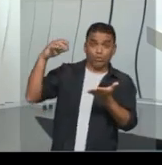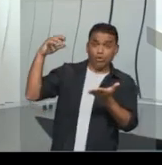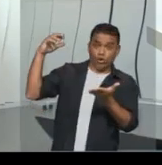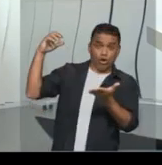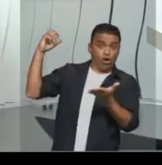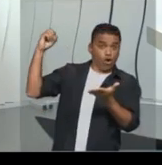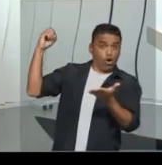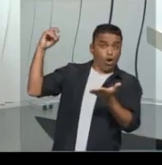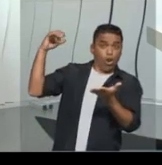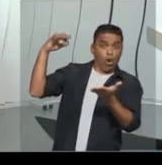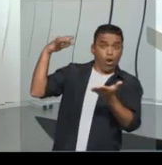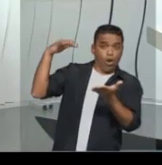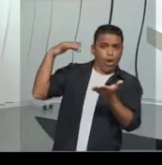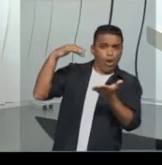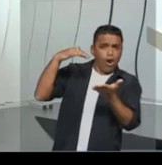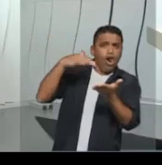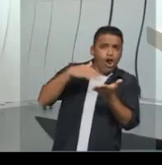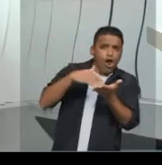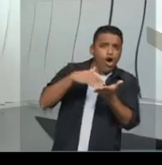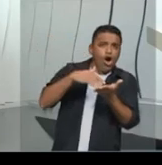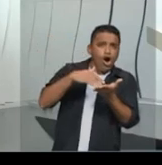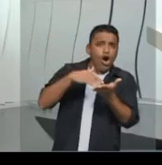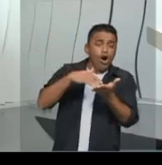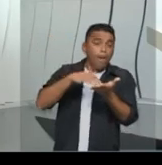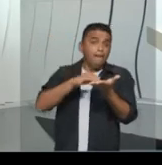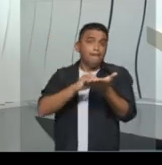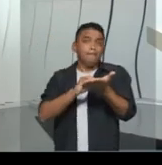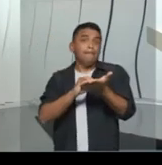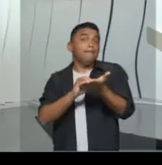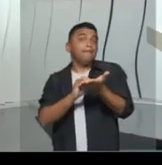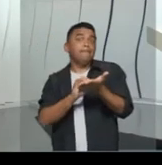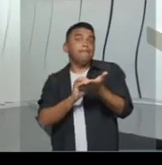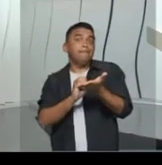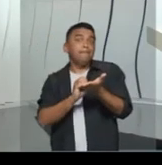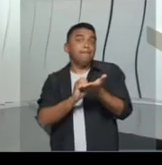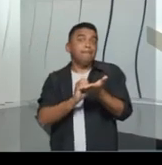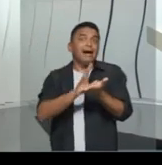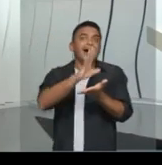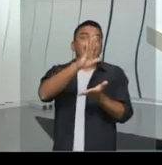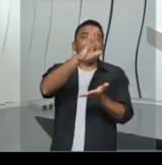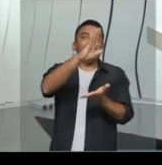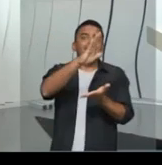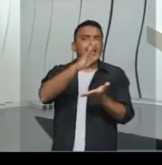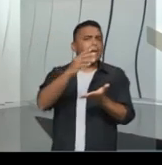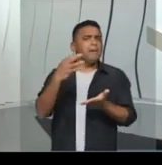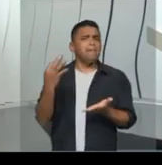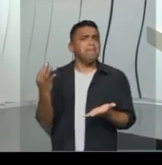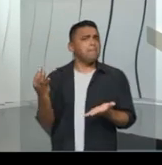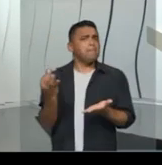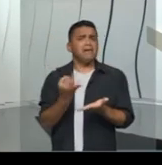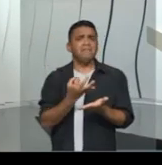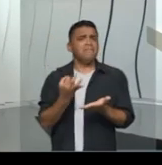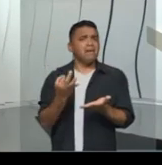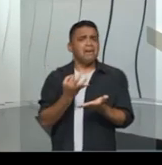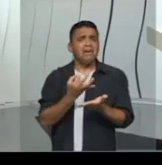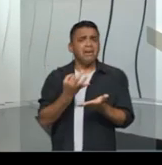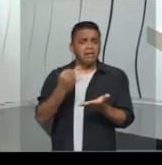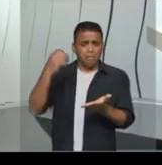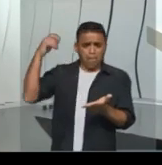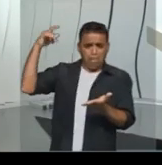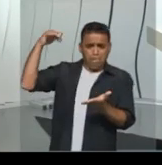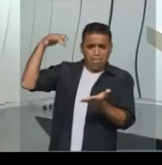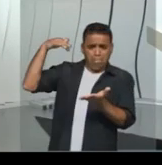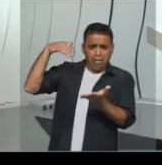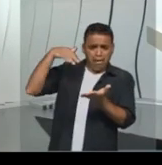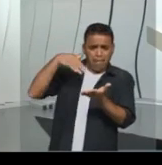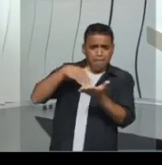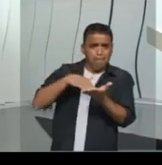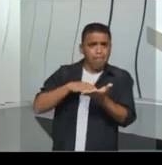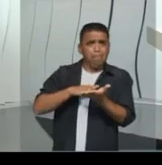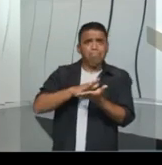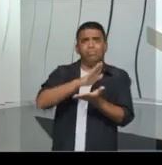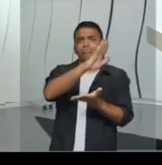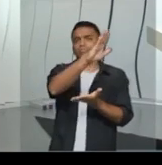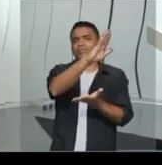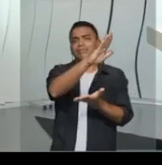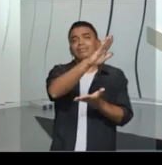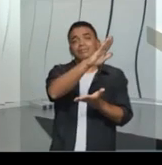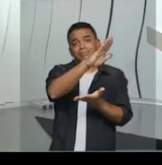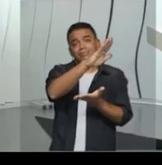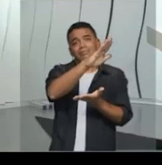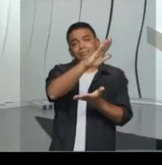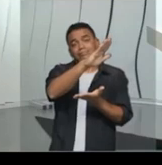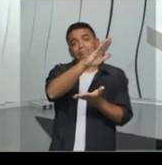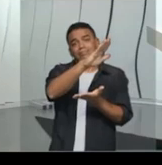luz cheguem e se reflitam perfeitamente na mesma forma que vieram.